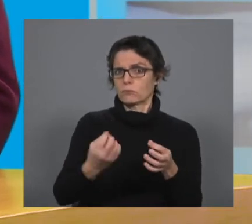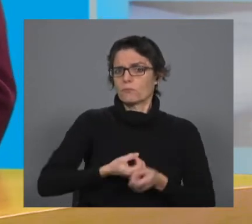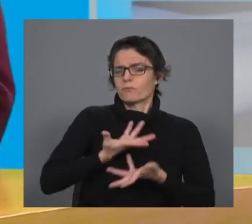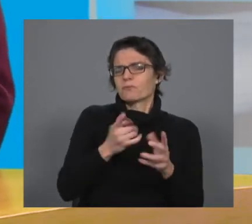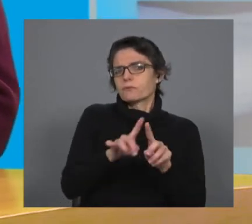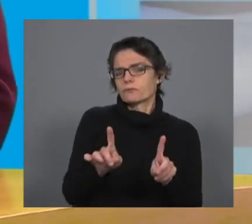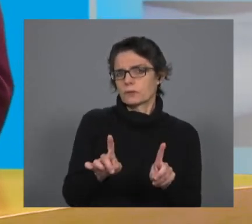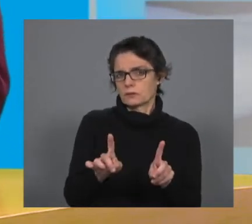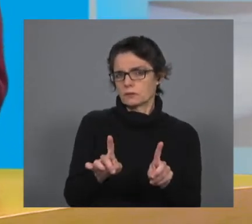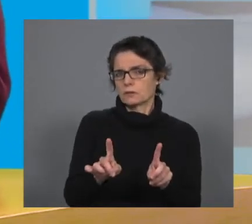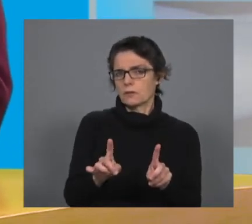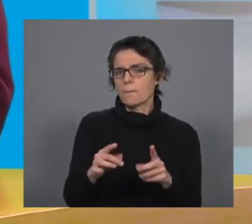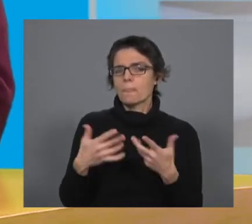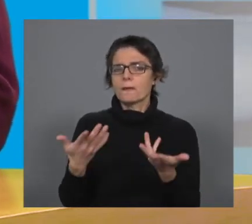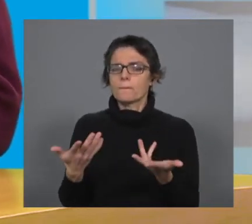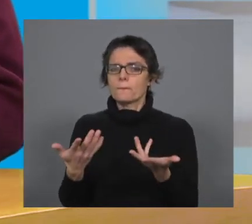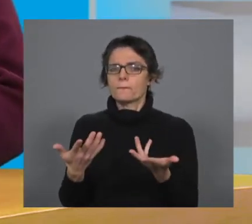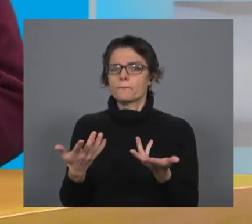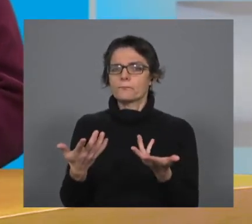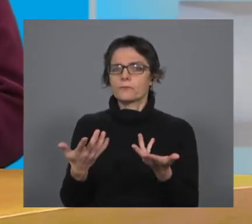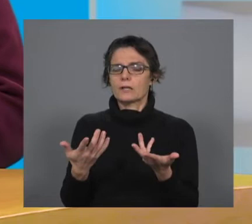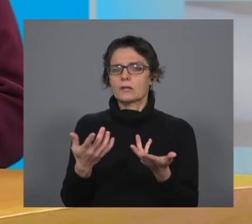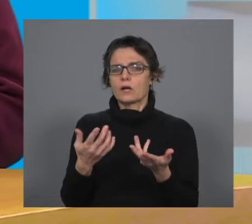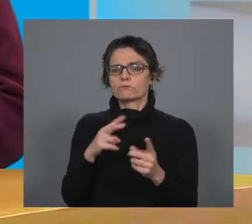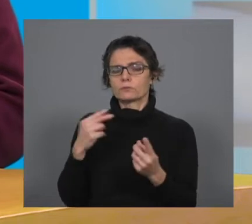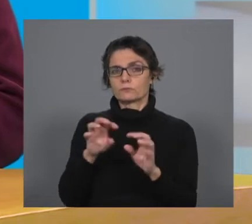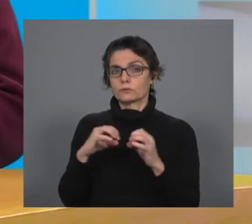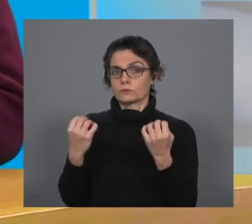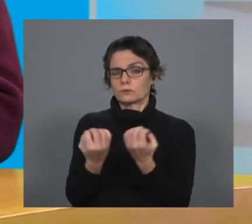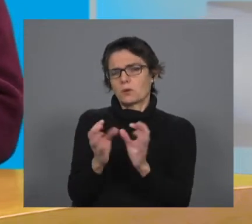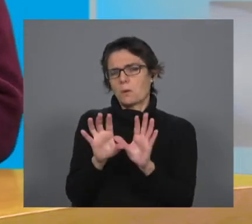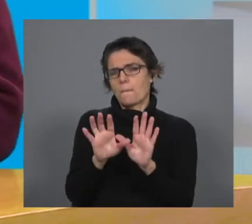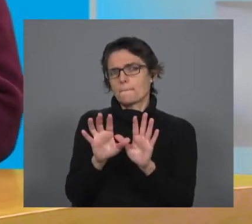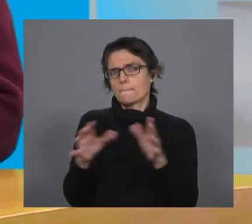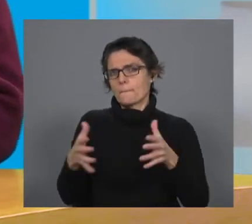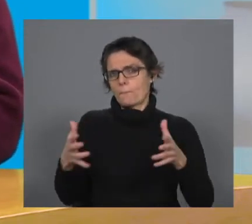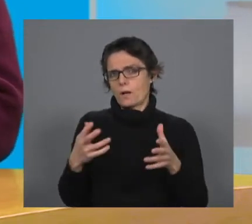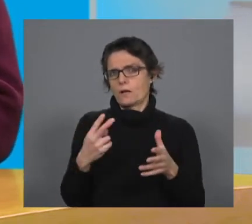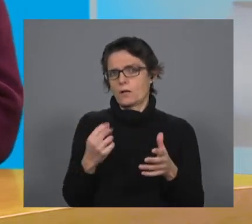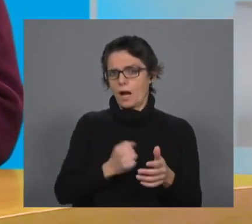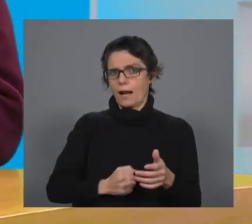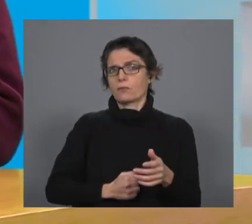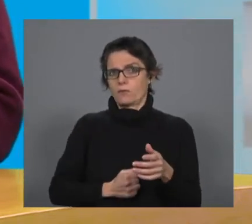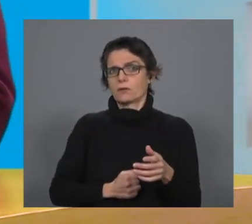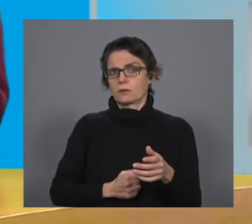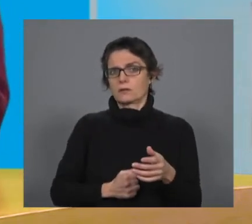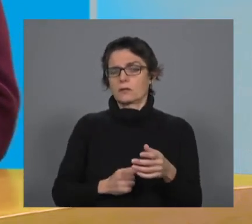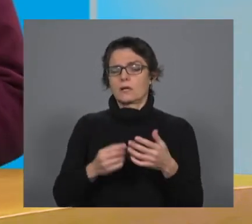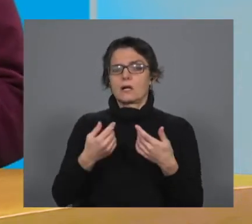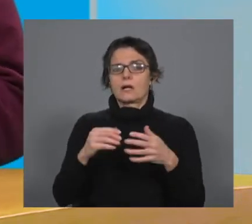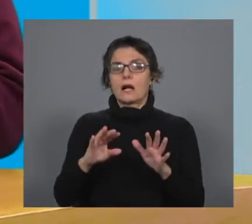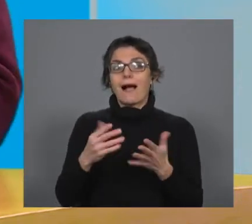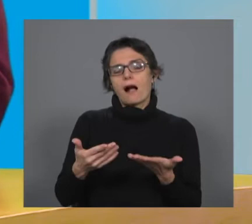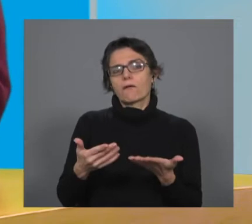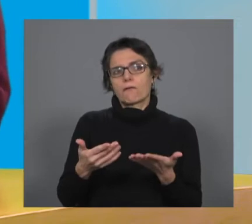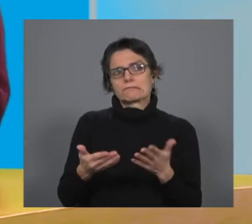menos sociologicamente e mais visivelmente esta maioria é católica e portanto, eventualmente esta urgência ou